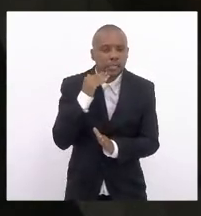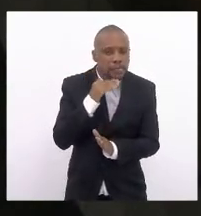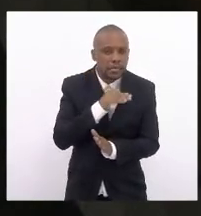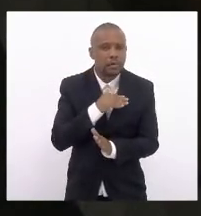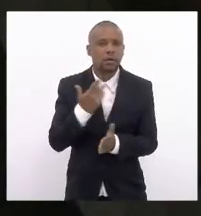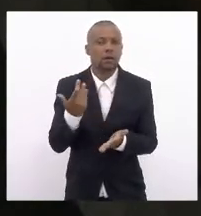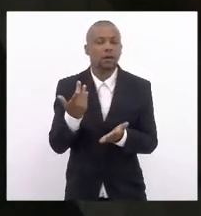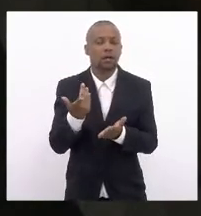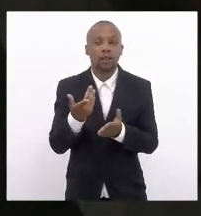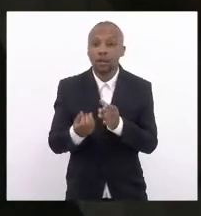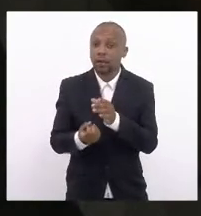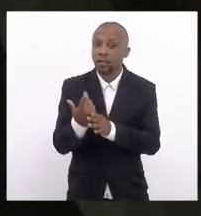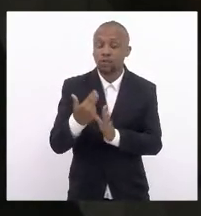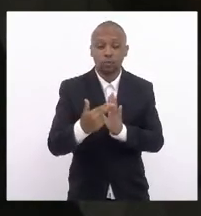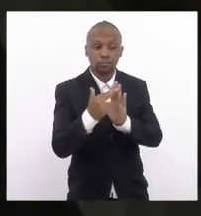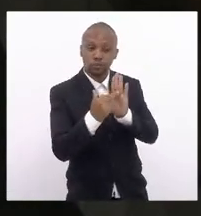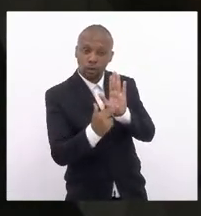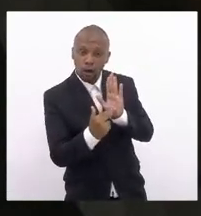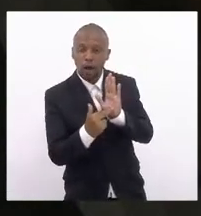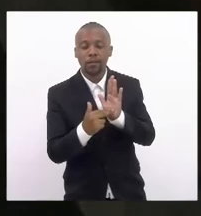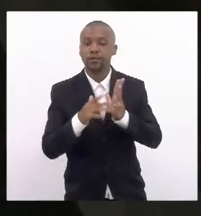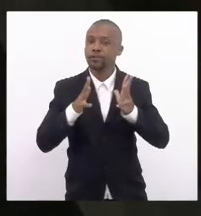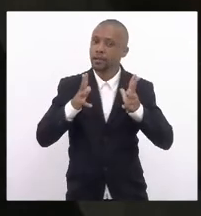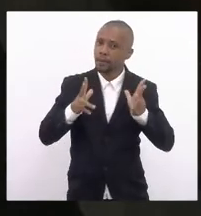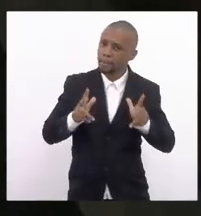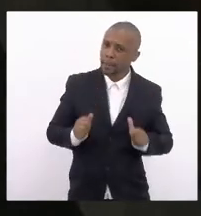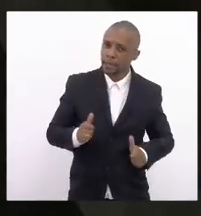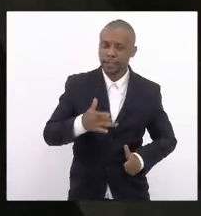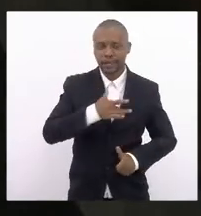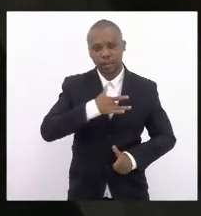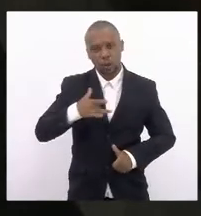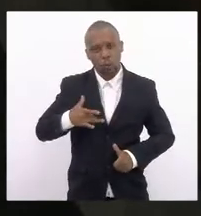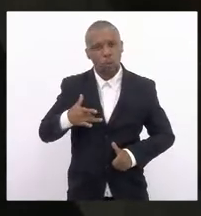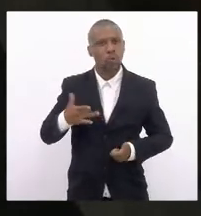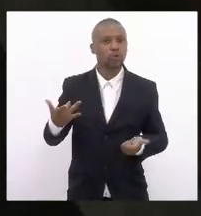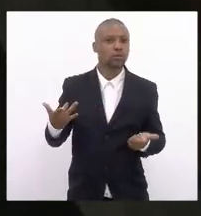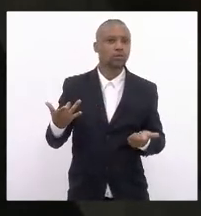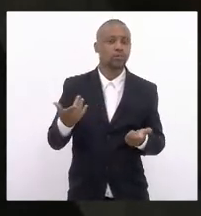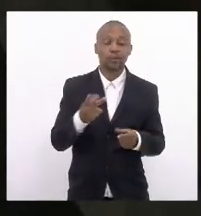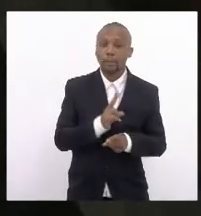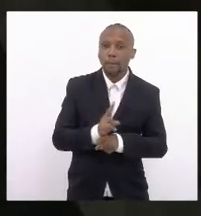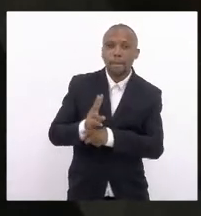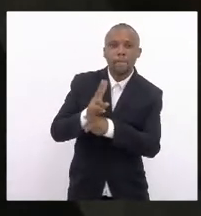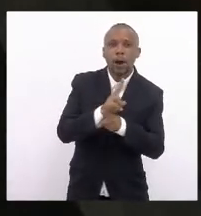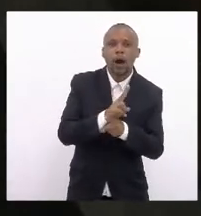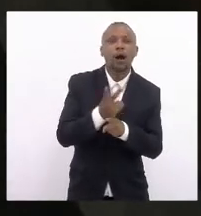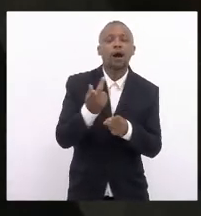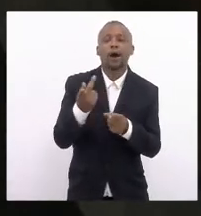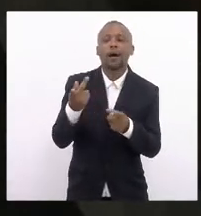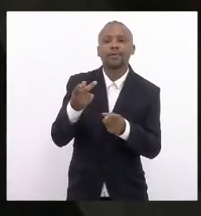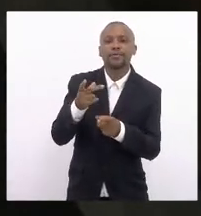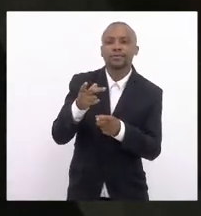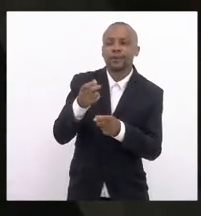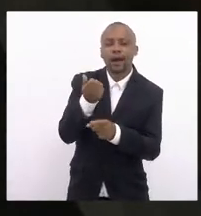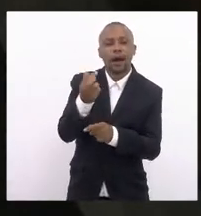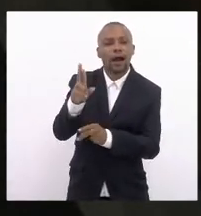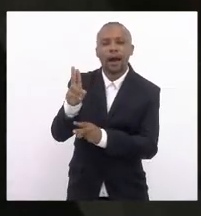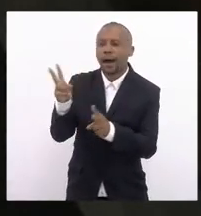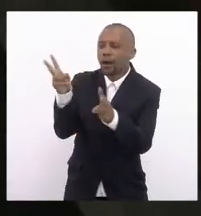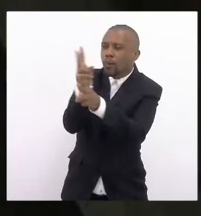dos protocolos de sanitização, de higienização, de ventilação nas escolas